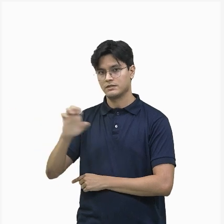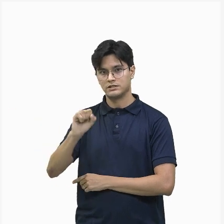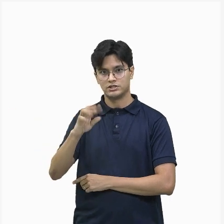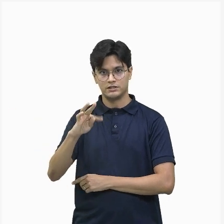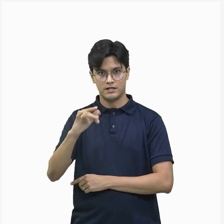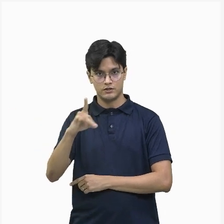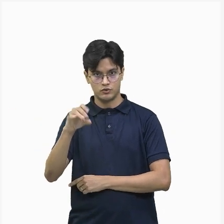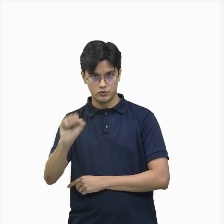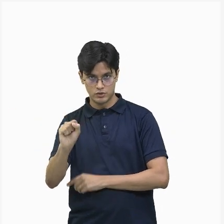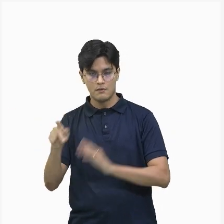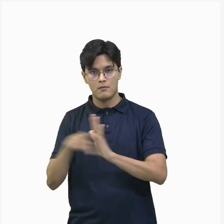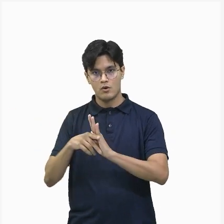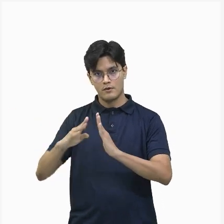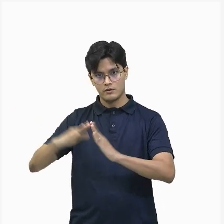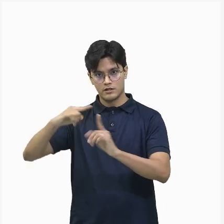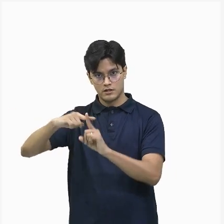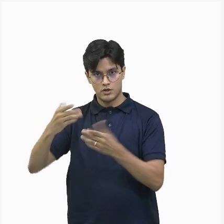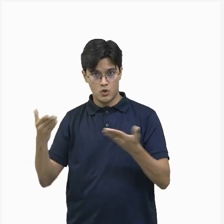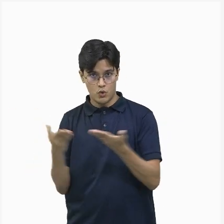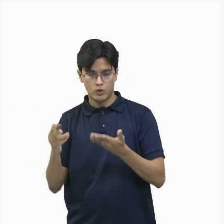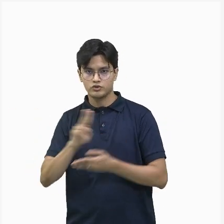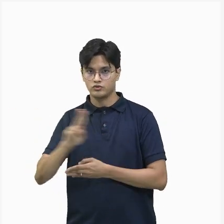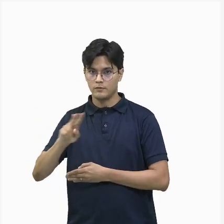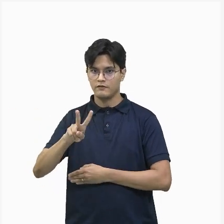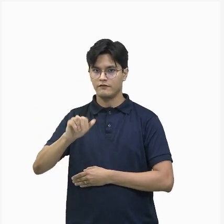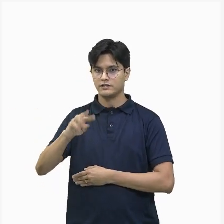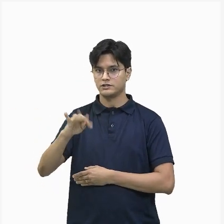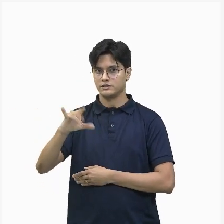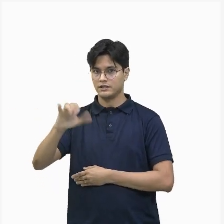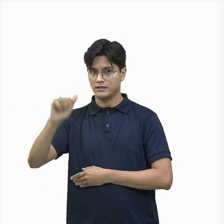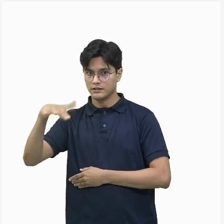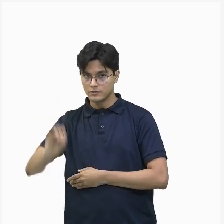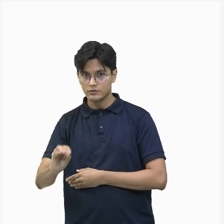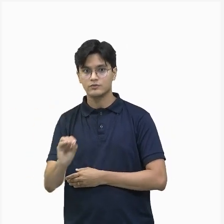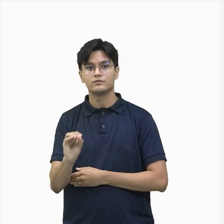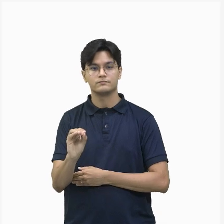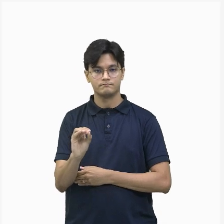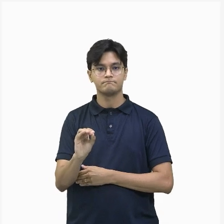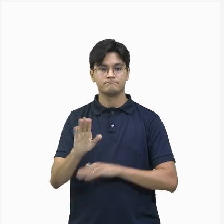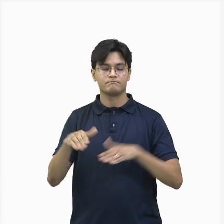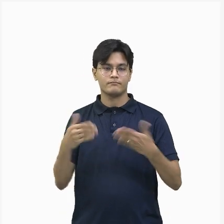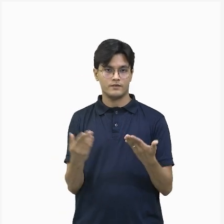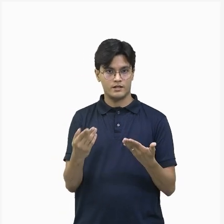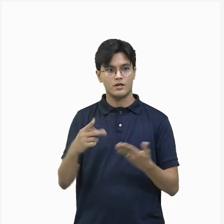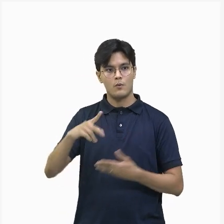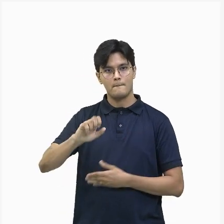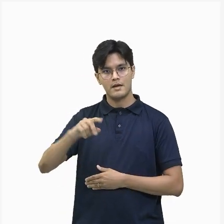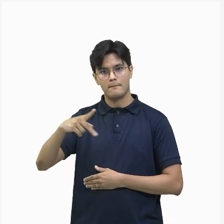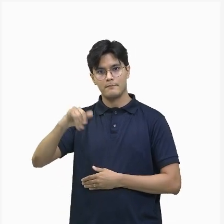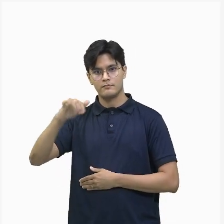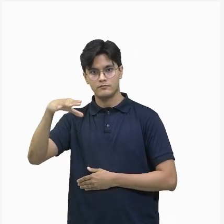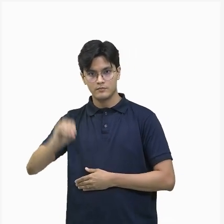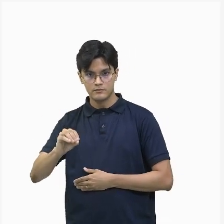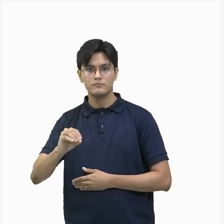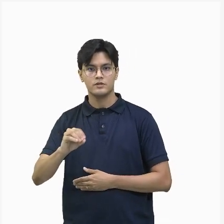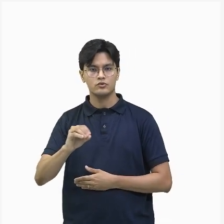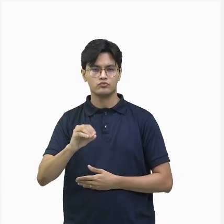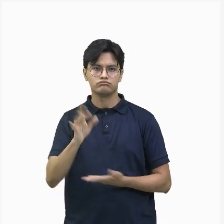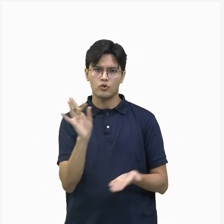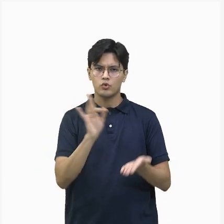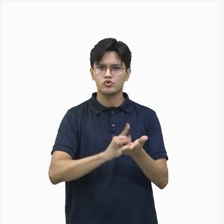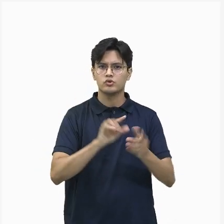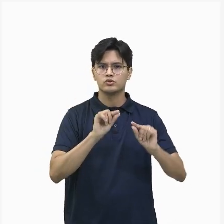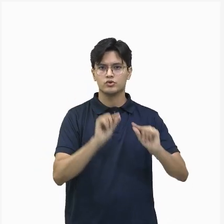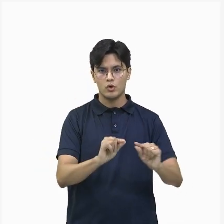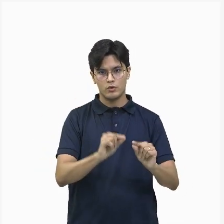Vaticano, tá? Pepino, então, o Breve, consolidou o Pacto Franco-Papal, com a morte, então, de Pepino, seu filho